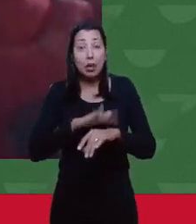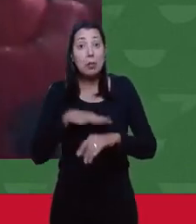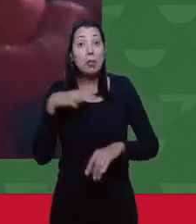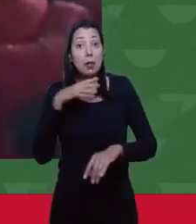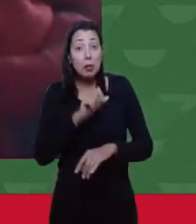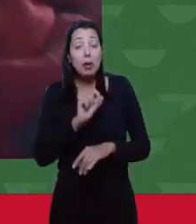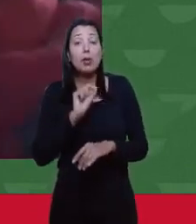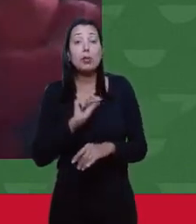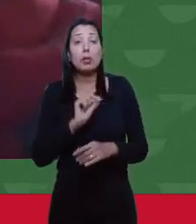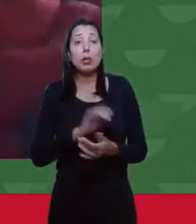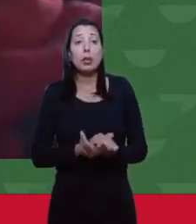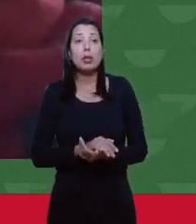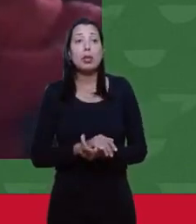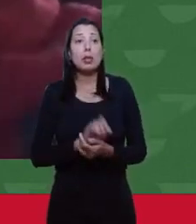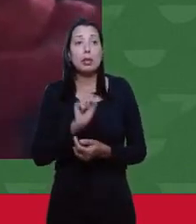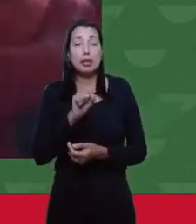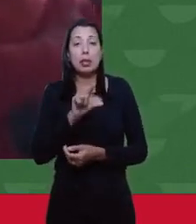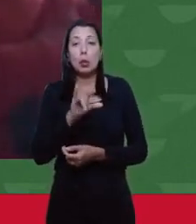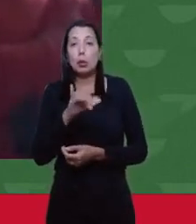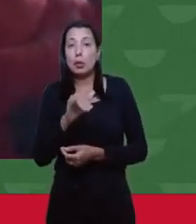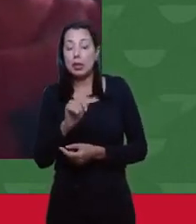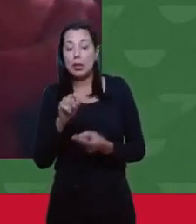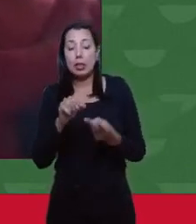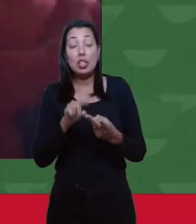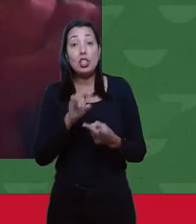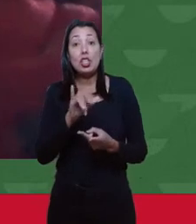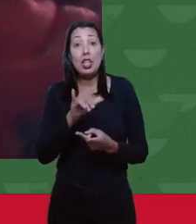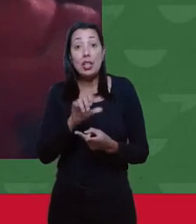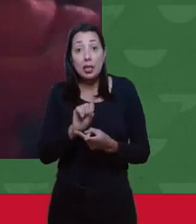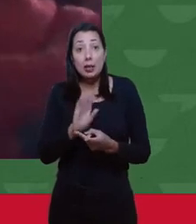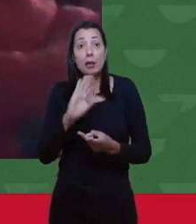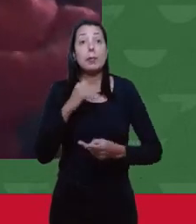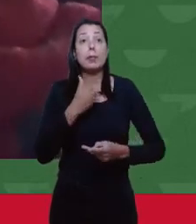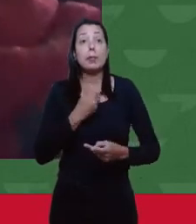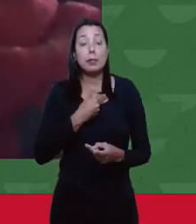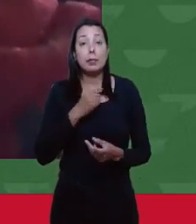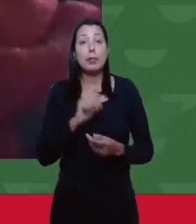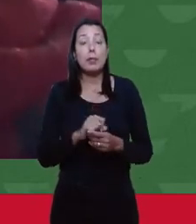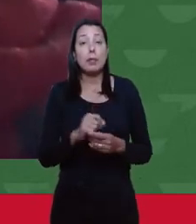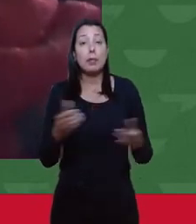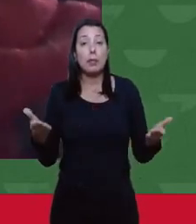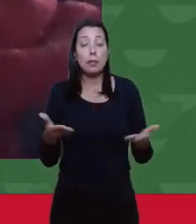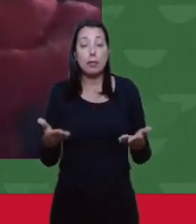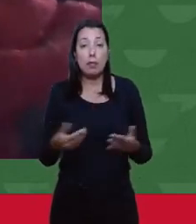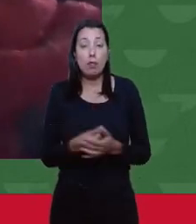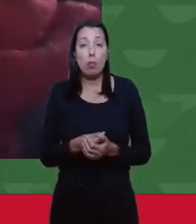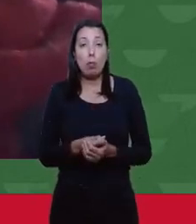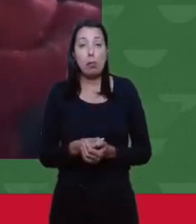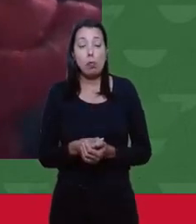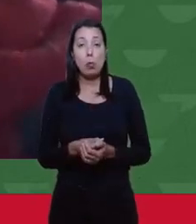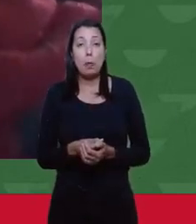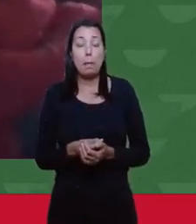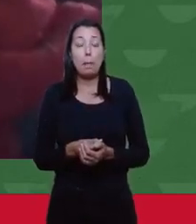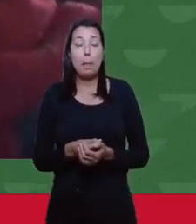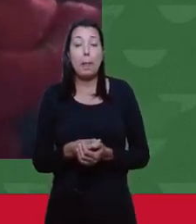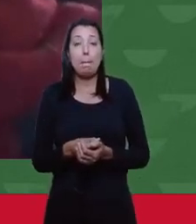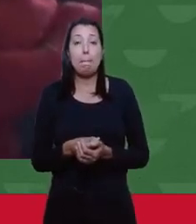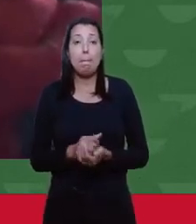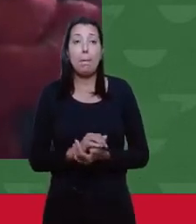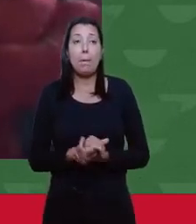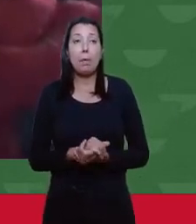que, né, Luziane e Janaína, eu acho que nós passamos por